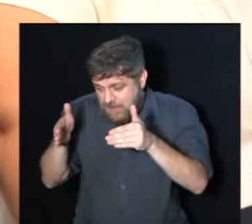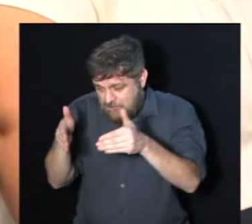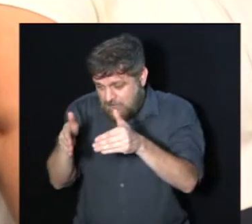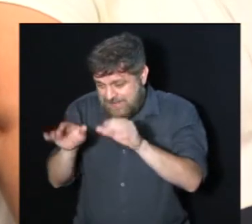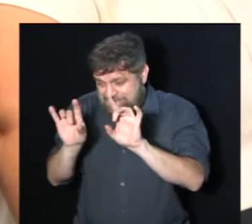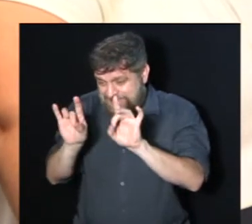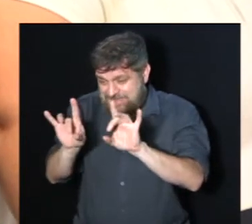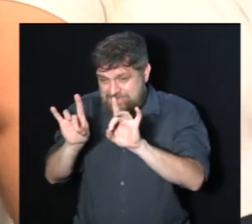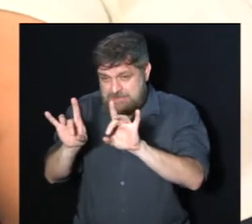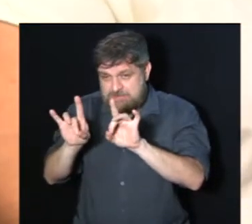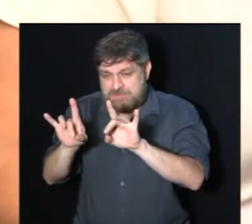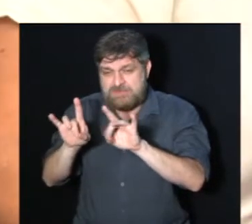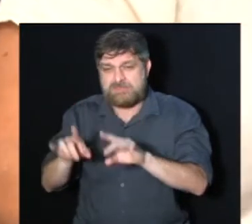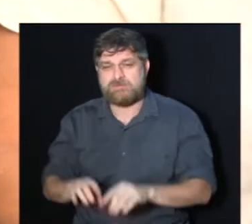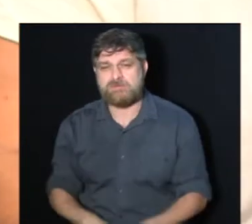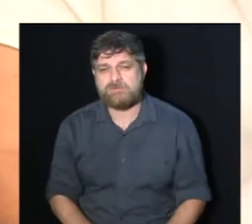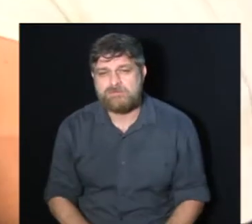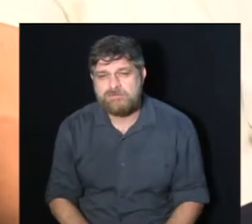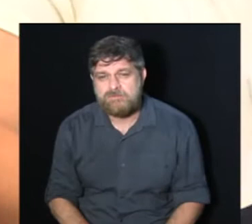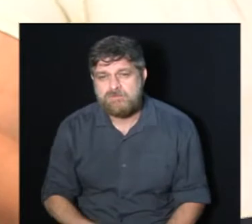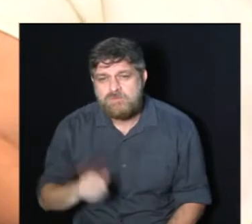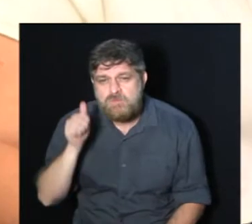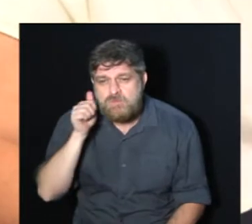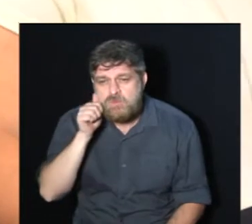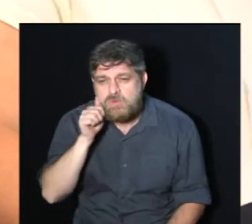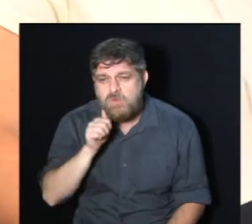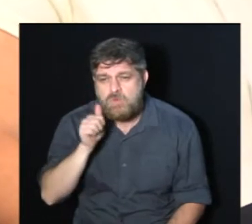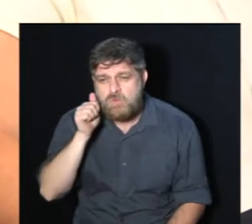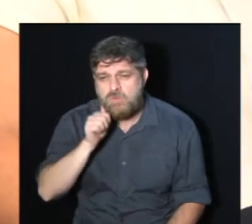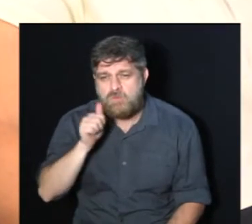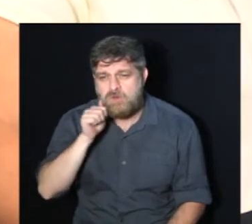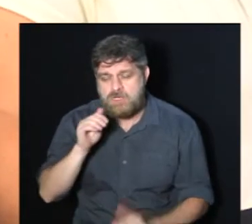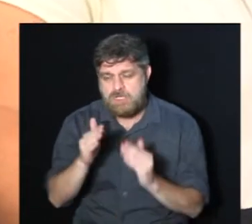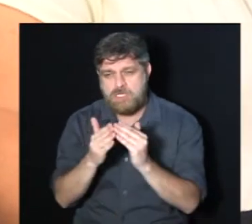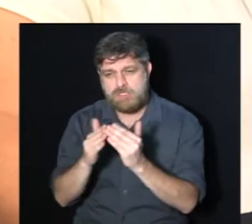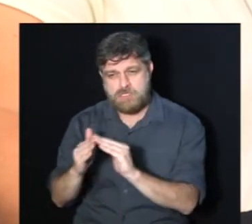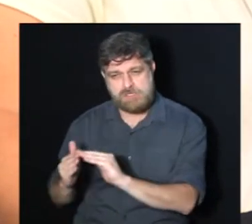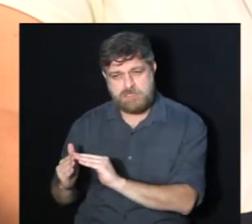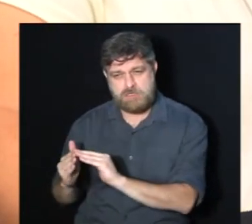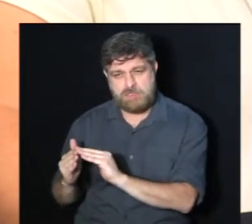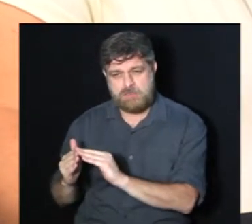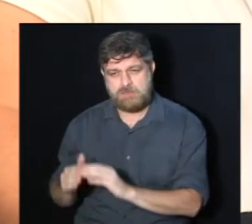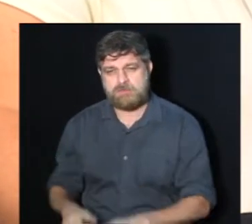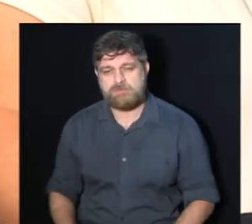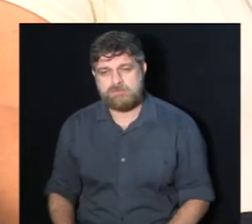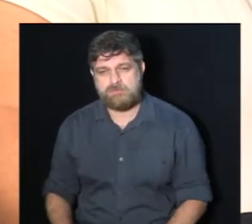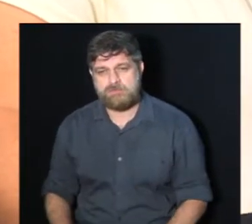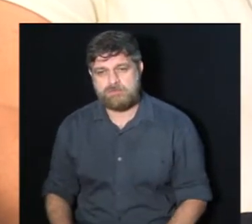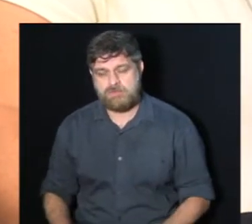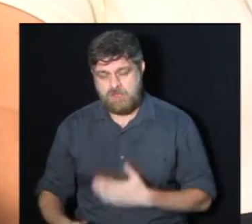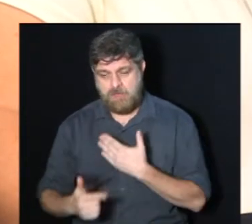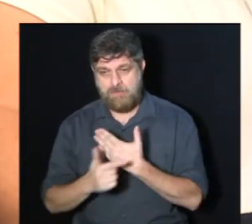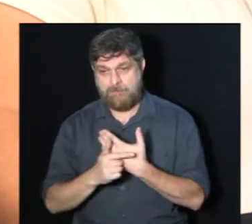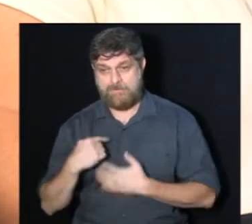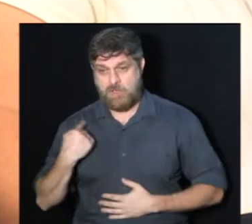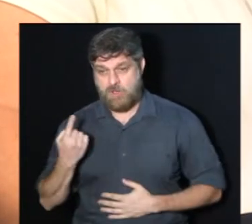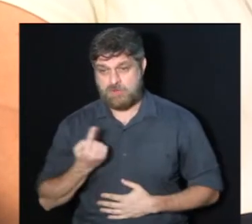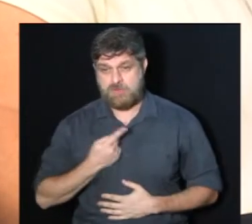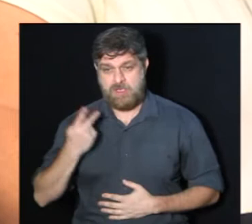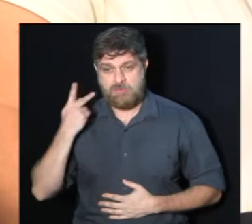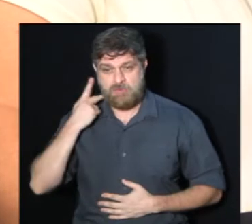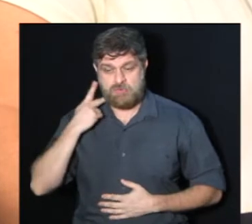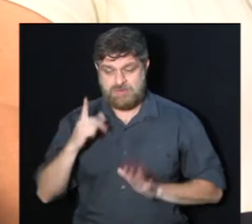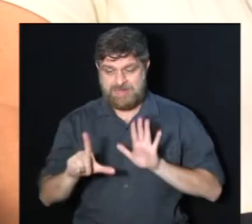especificamente com as mulheres da periferia. O nosso papel enquanto promotora